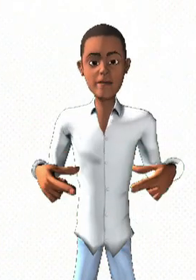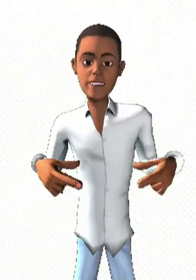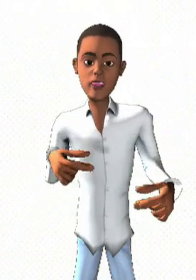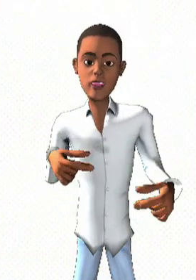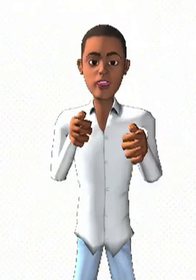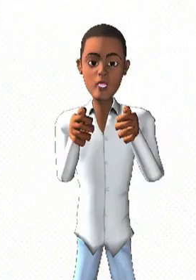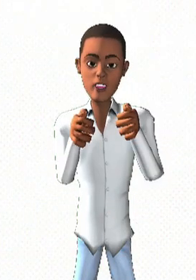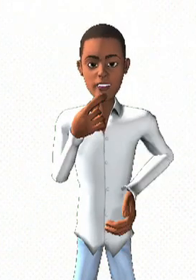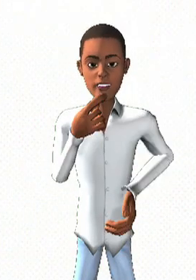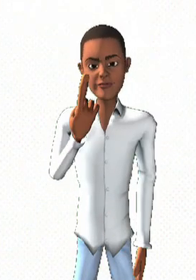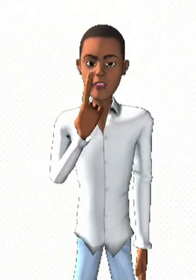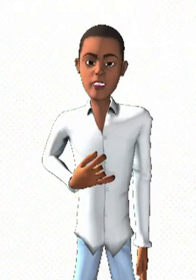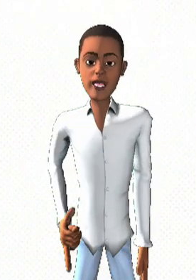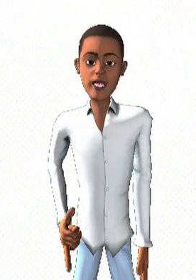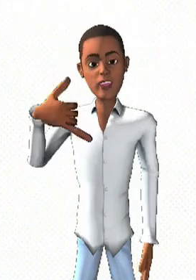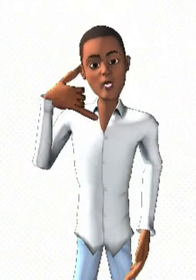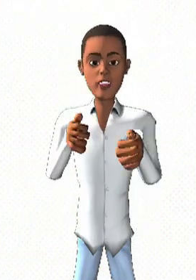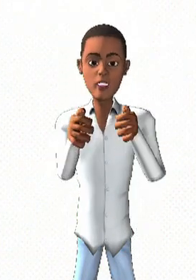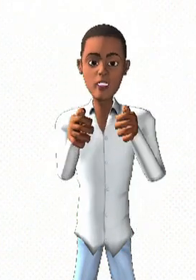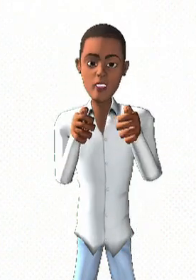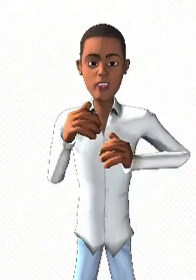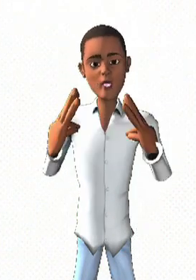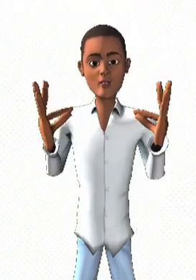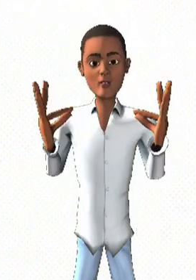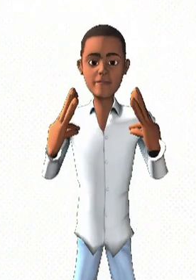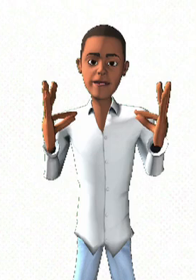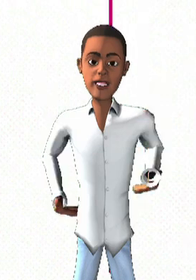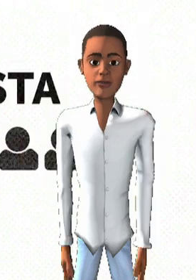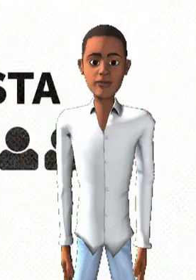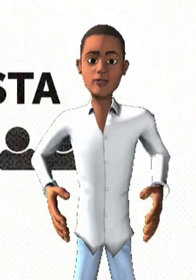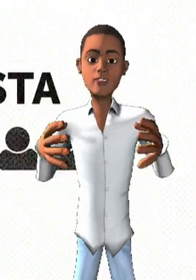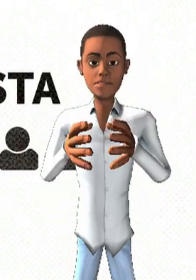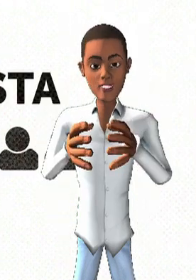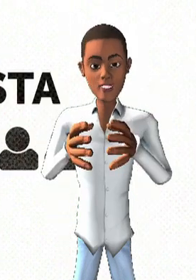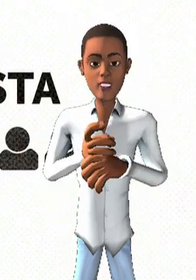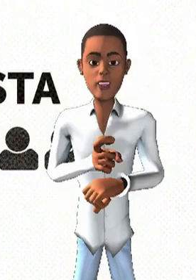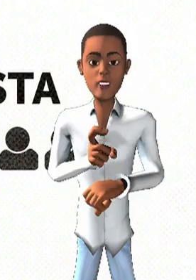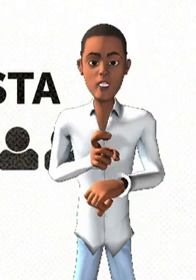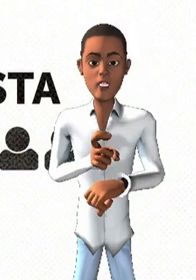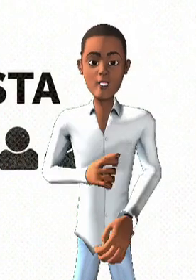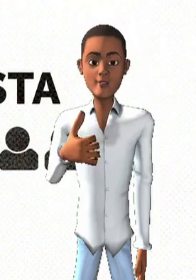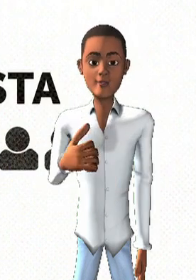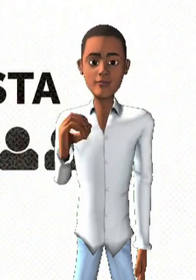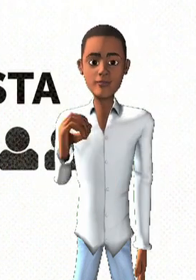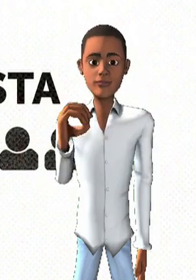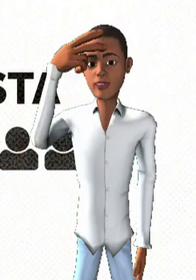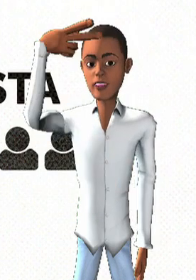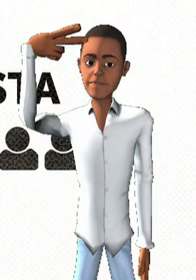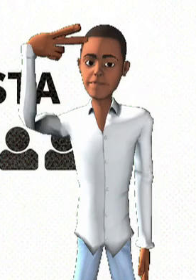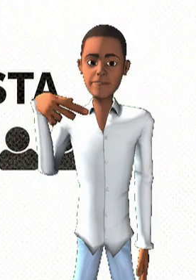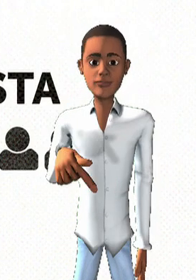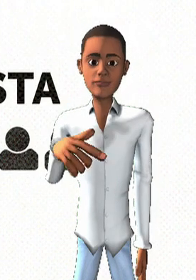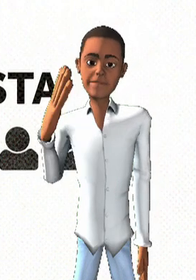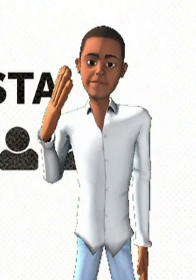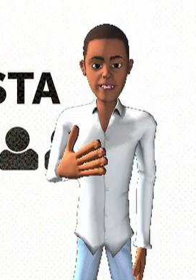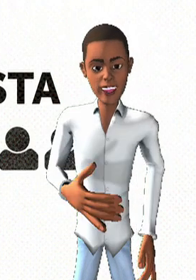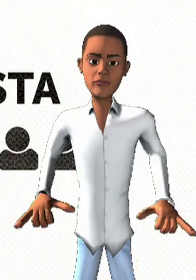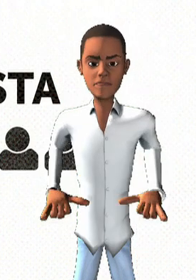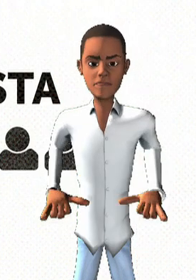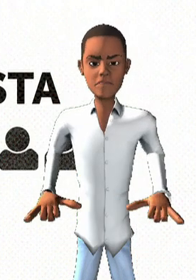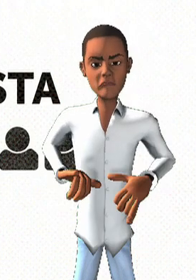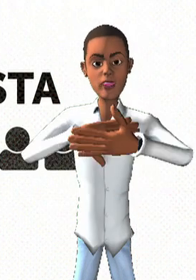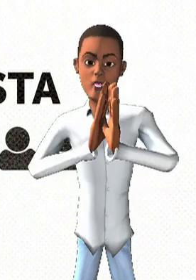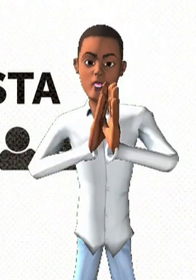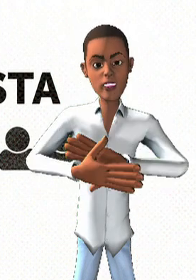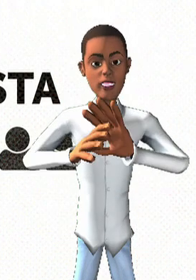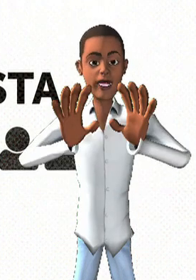vai, verificar o celular, controlar o que veste, o grupo mais machista, 7 a cada 10 pessoas já tiveram